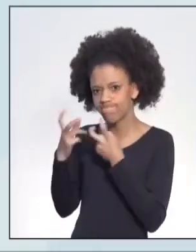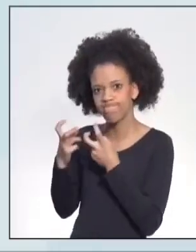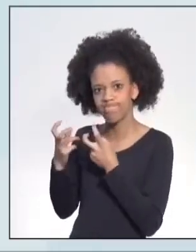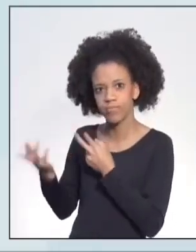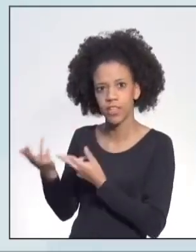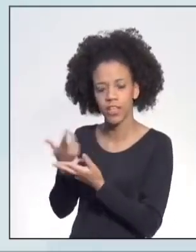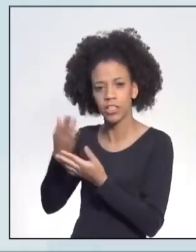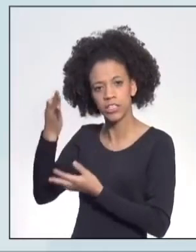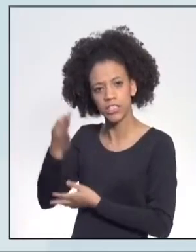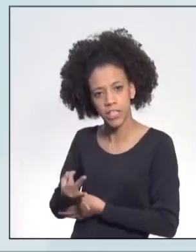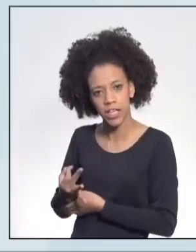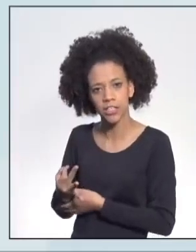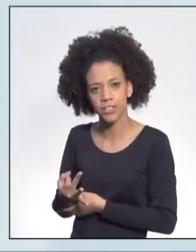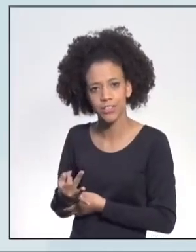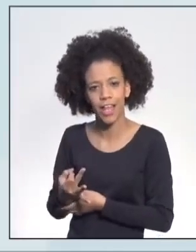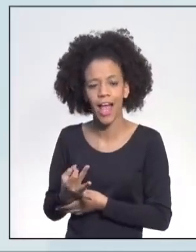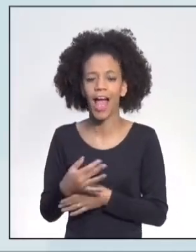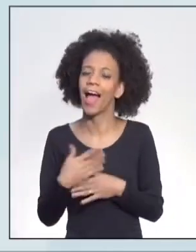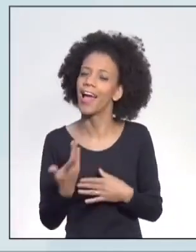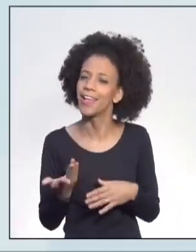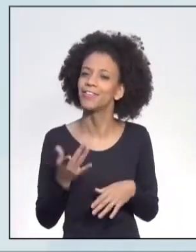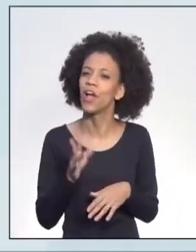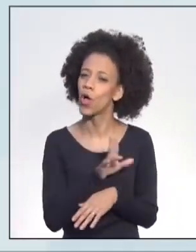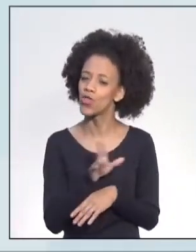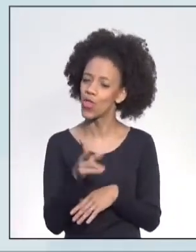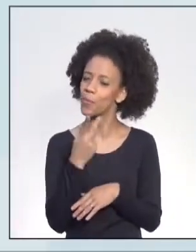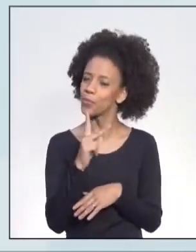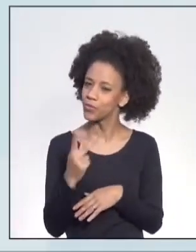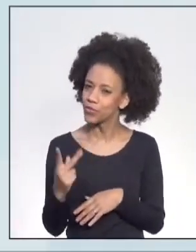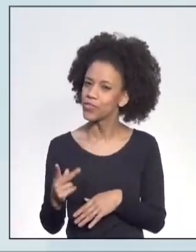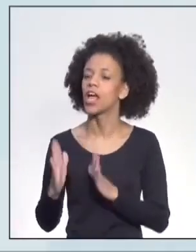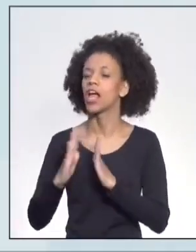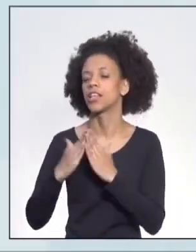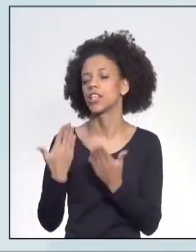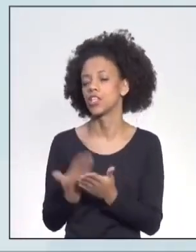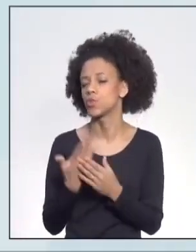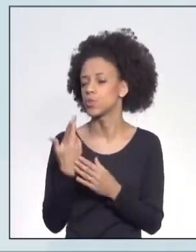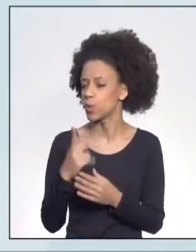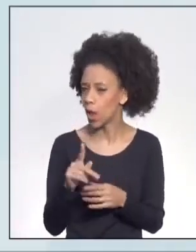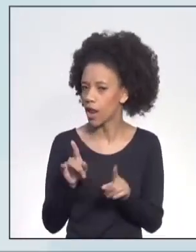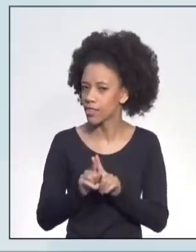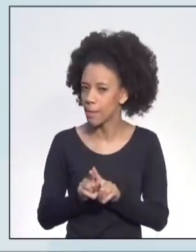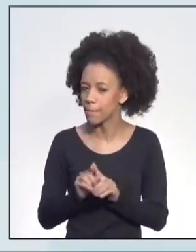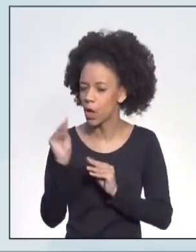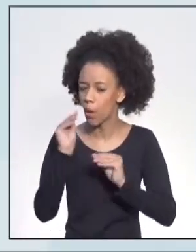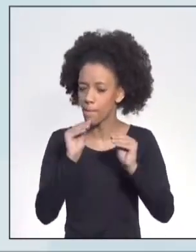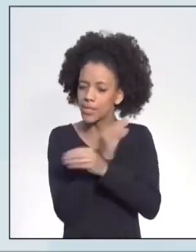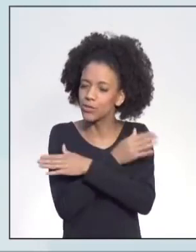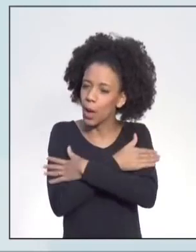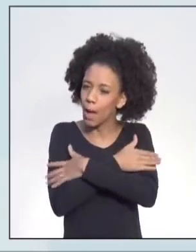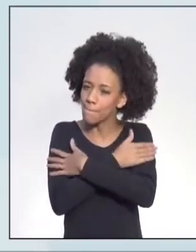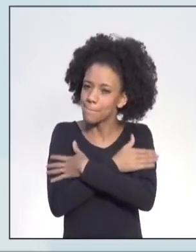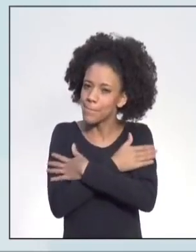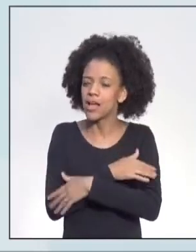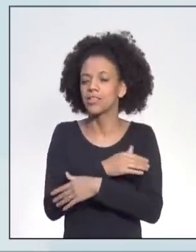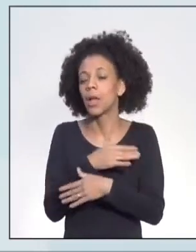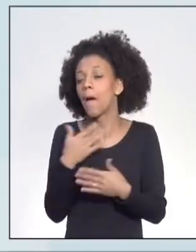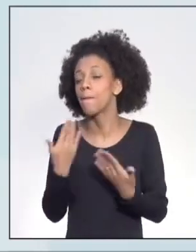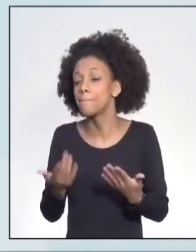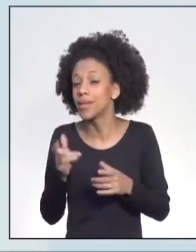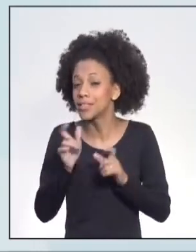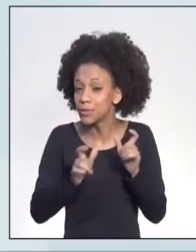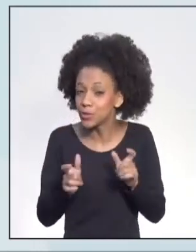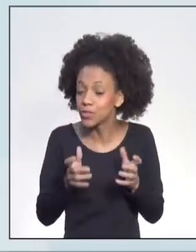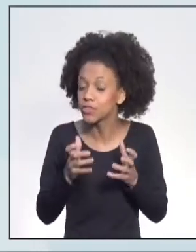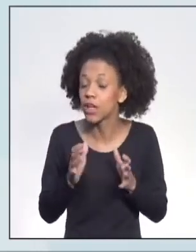que respondeu corretamente, aí a gente vai falar o nome de vocês, o nome da sua escola, e vamos mandarem um beijo, um abraço para quem vocês quiserem, porque